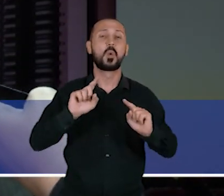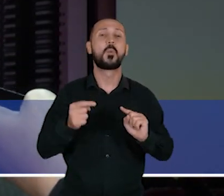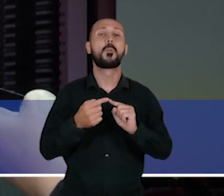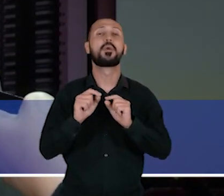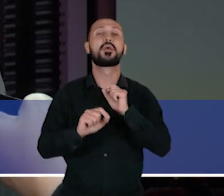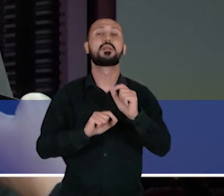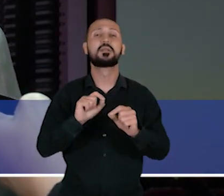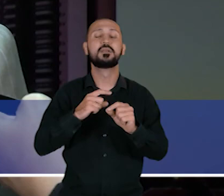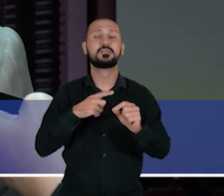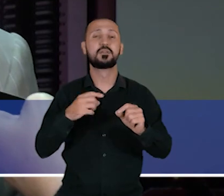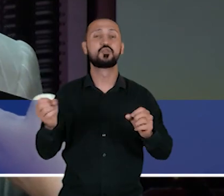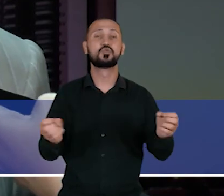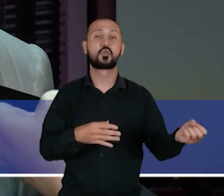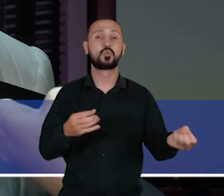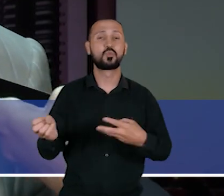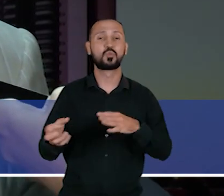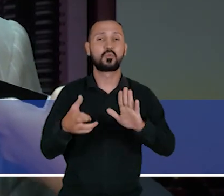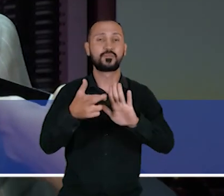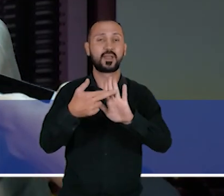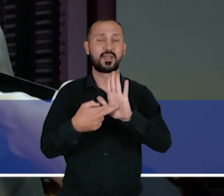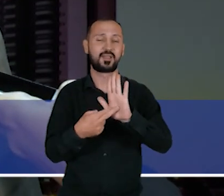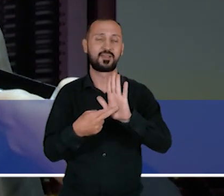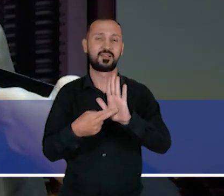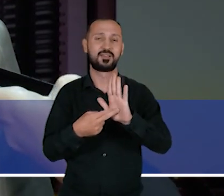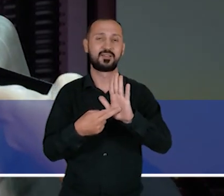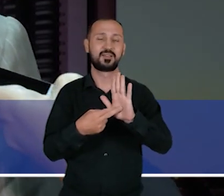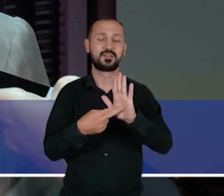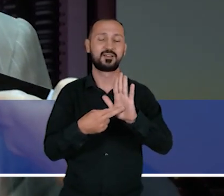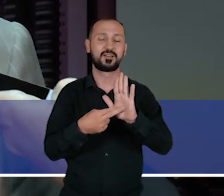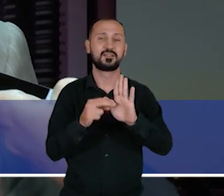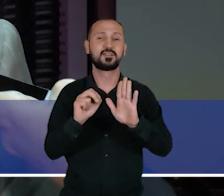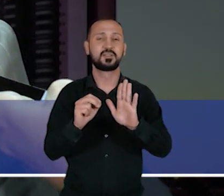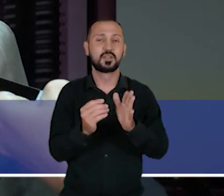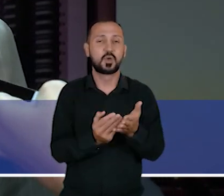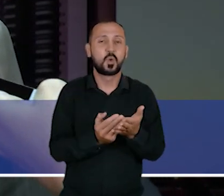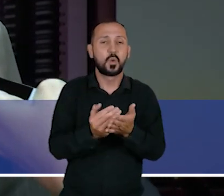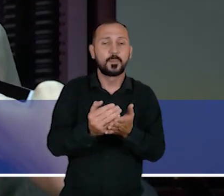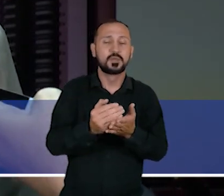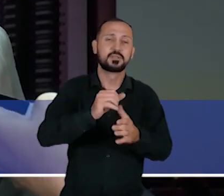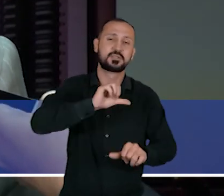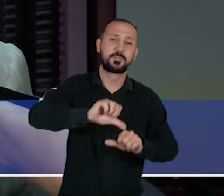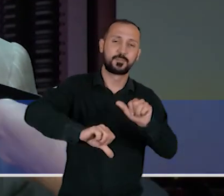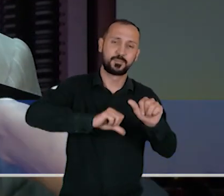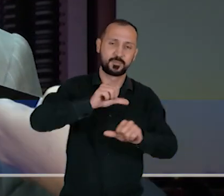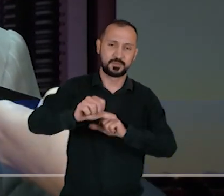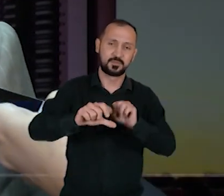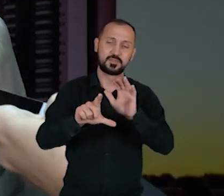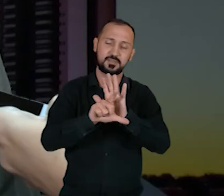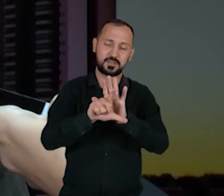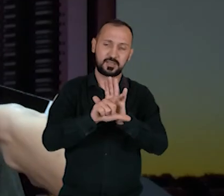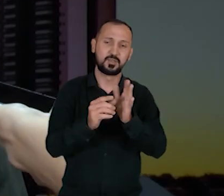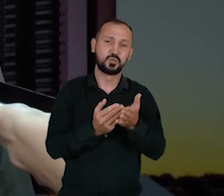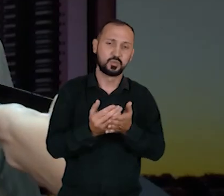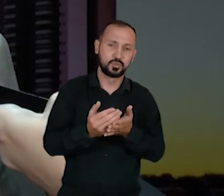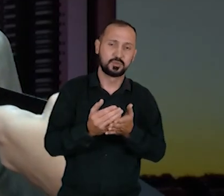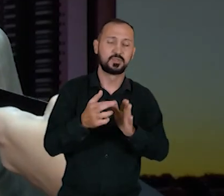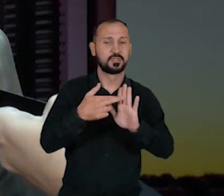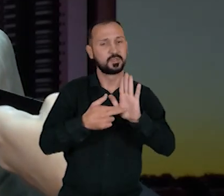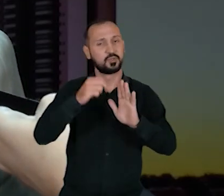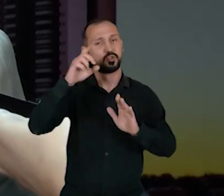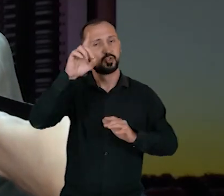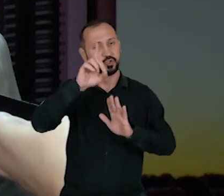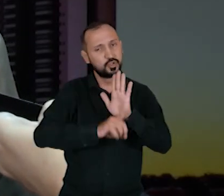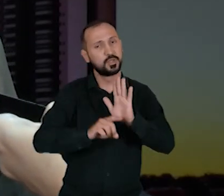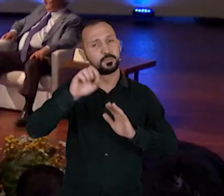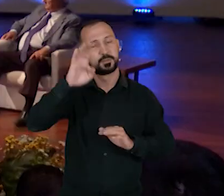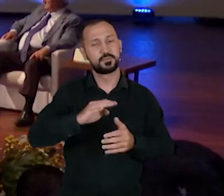em face das novas normas oriundas da alteração da lei de introdução às